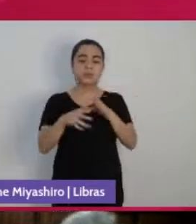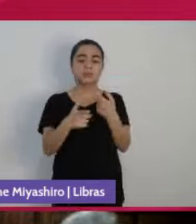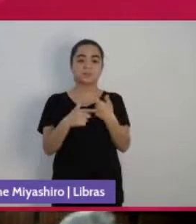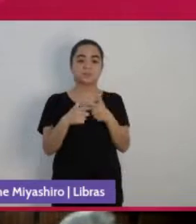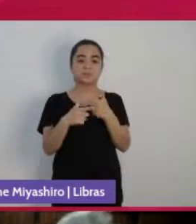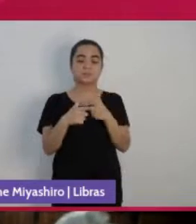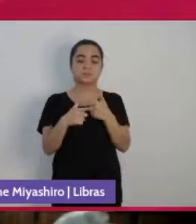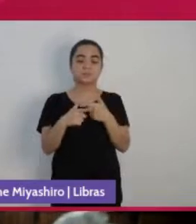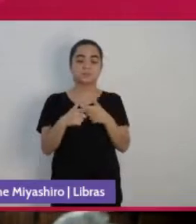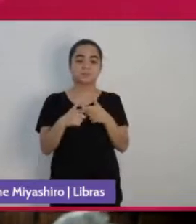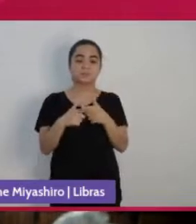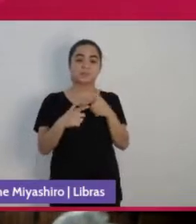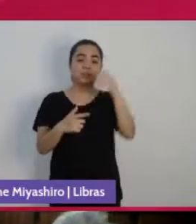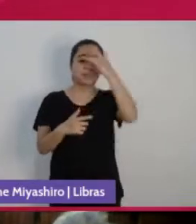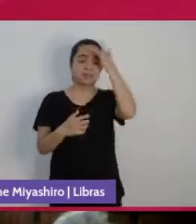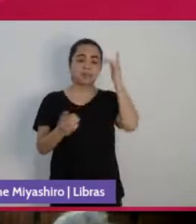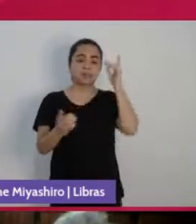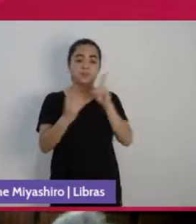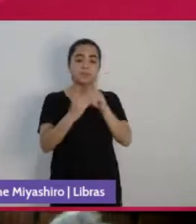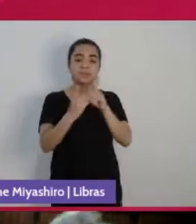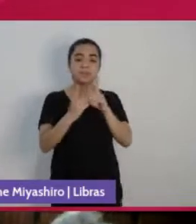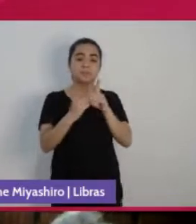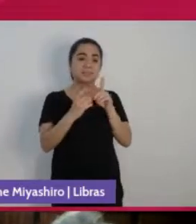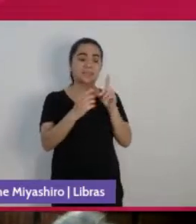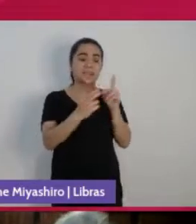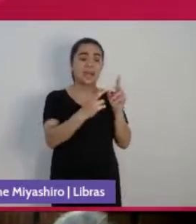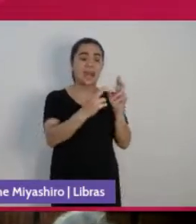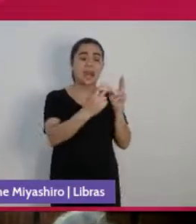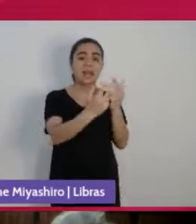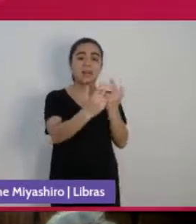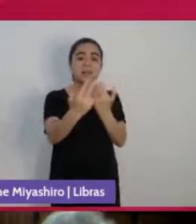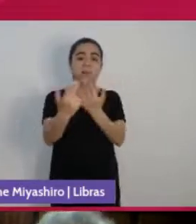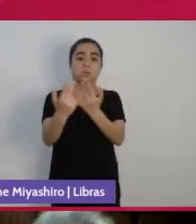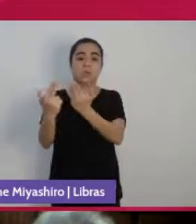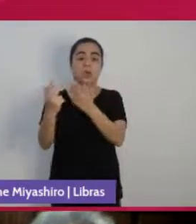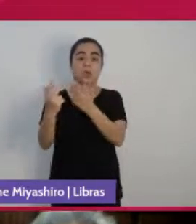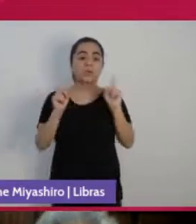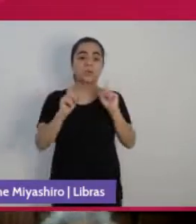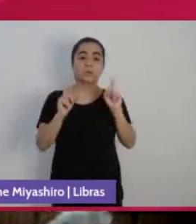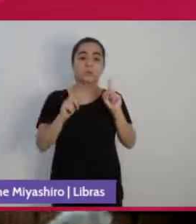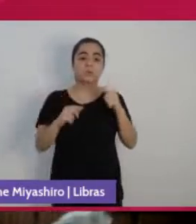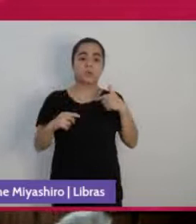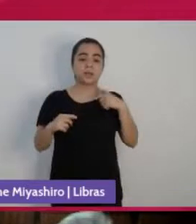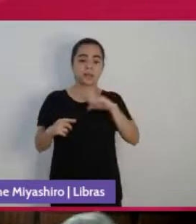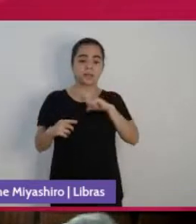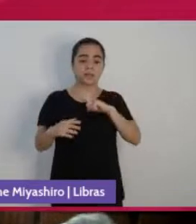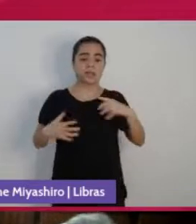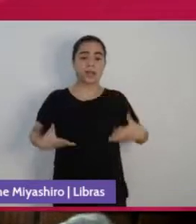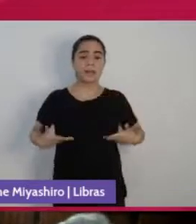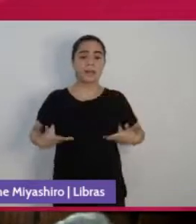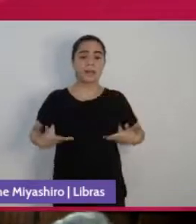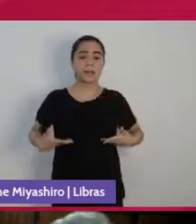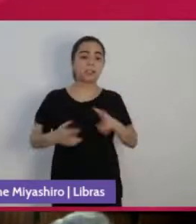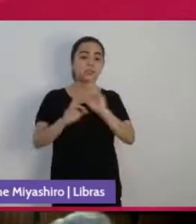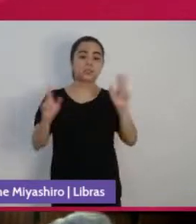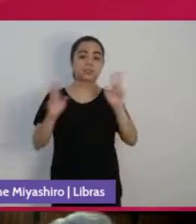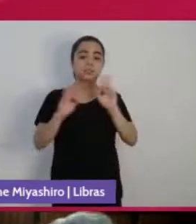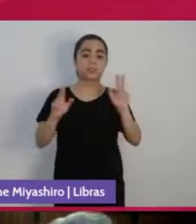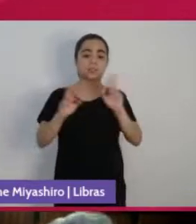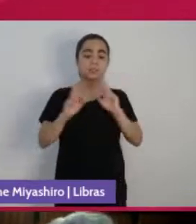nossas pacientes não são uniformes, né? Eu tenho biotipos diferentes. Já